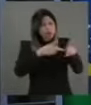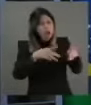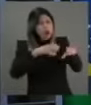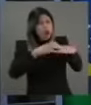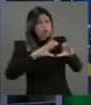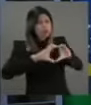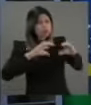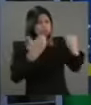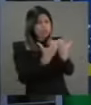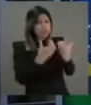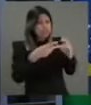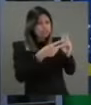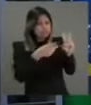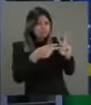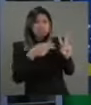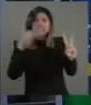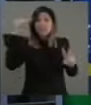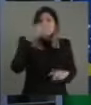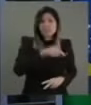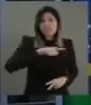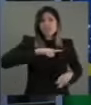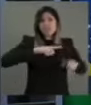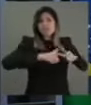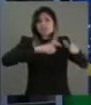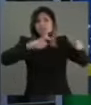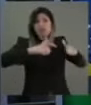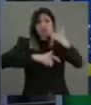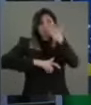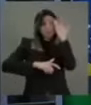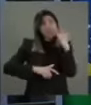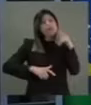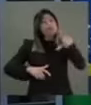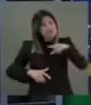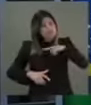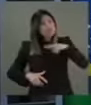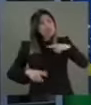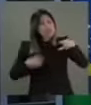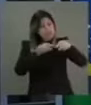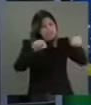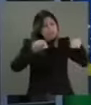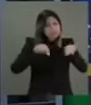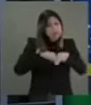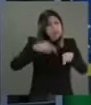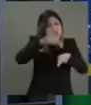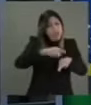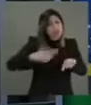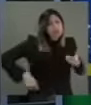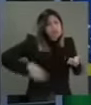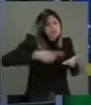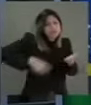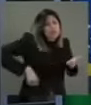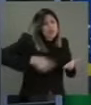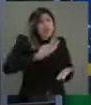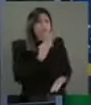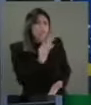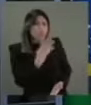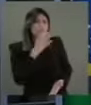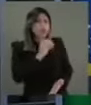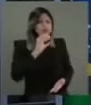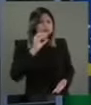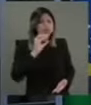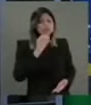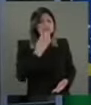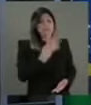Lá tem um grande investidor que tem as terras lá dentro, só nesse investimento são 400 empregos diretos que eles geram